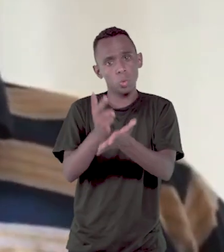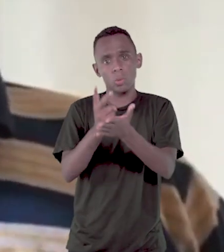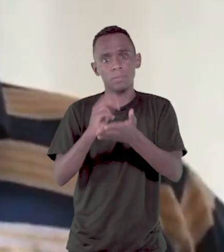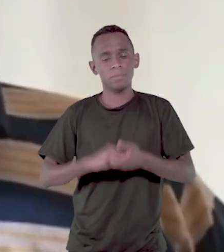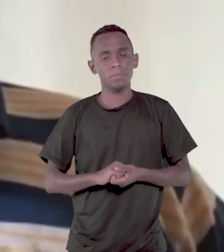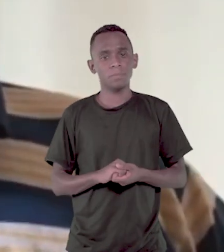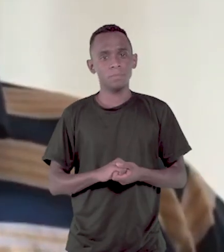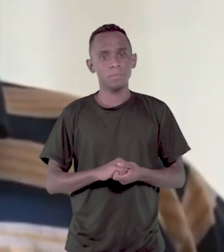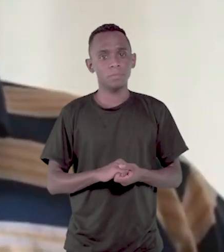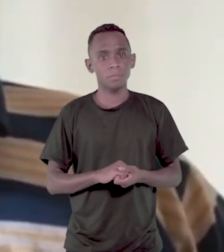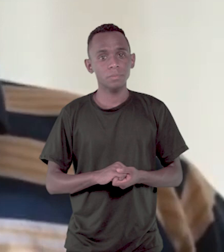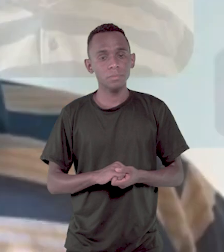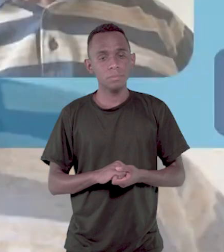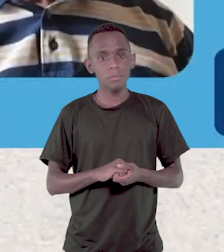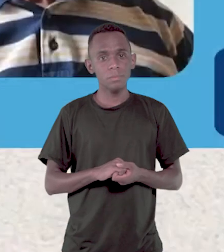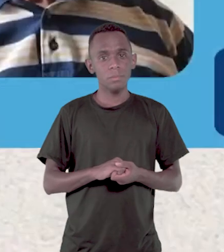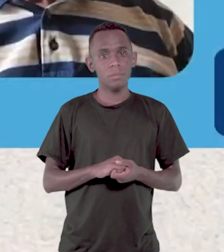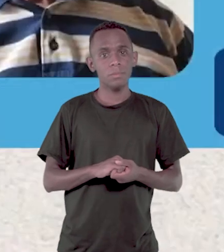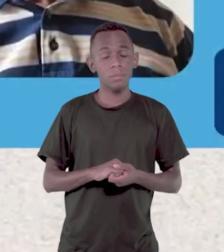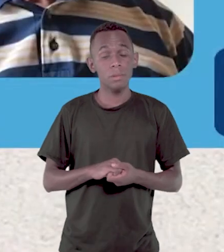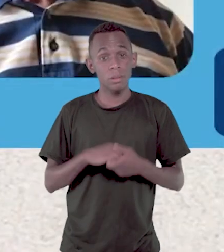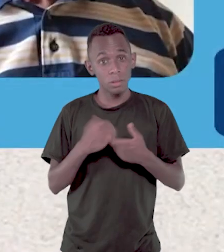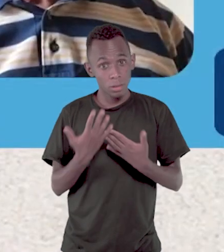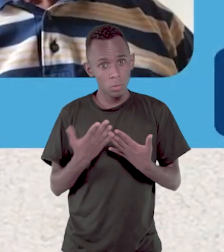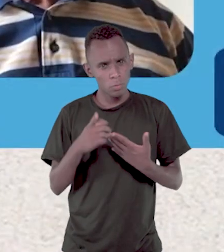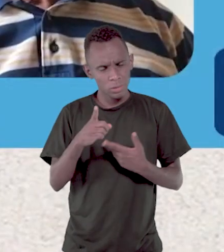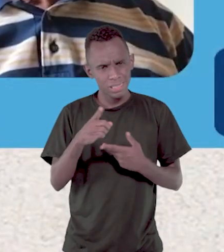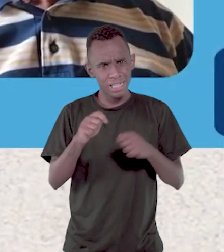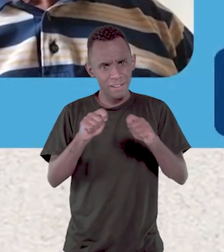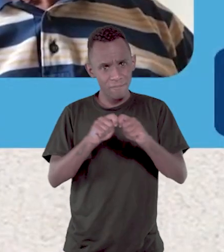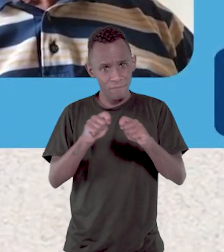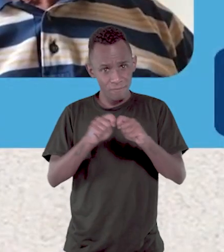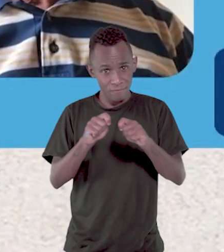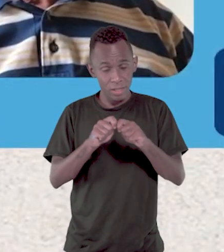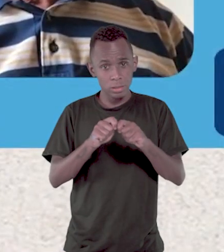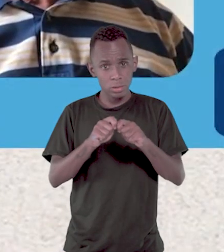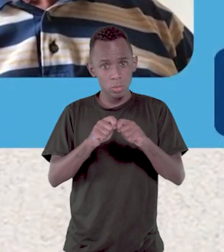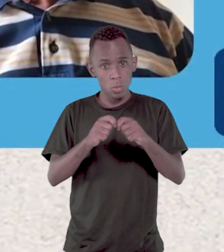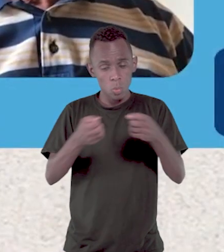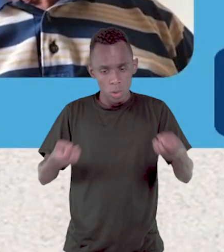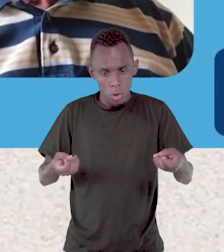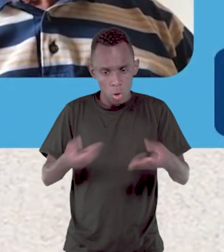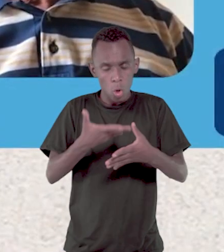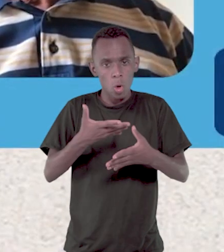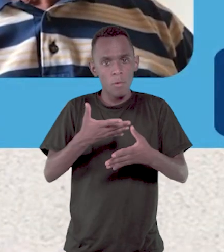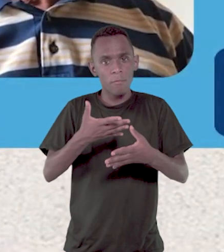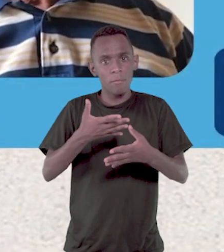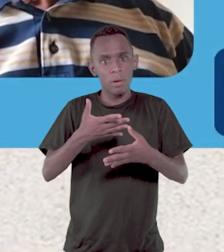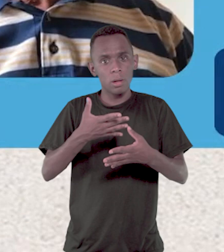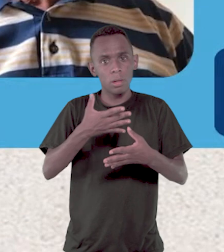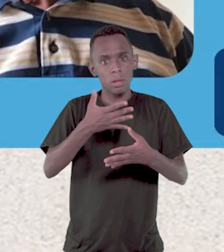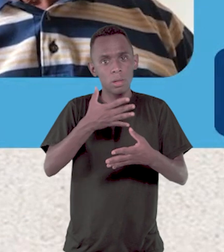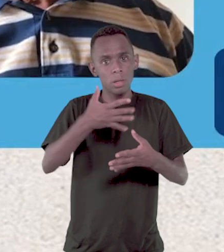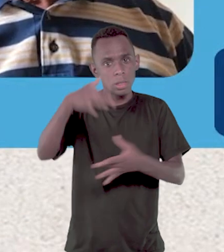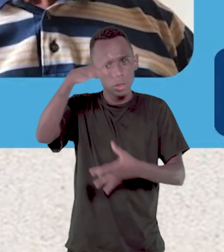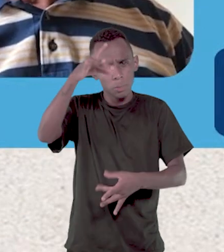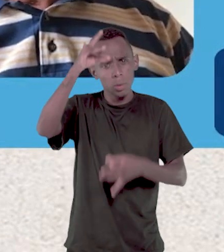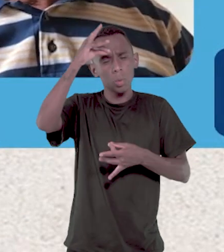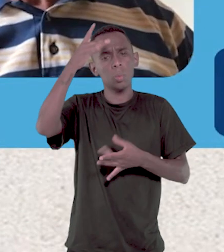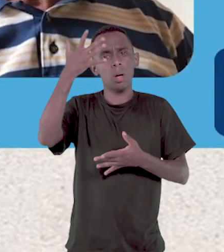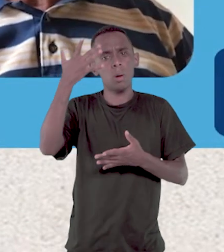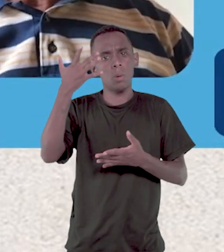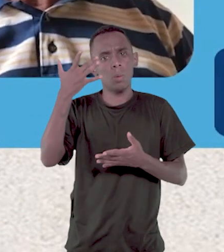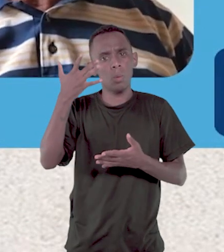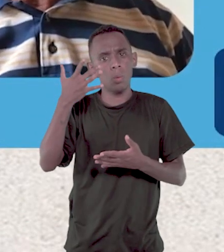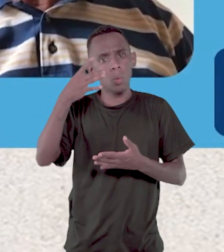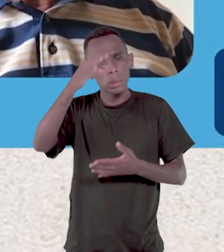jeito. Não, inclusive, você fez uma espécie de renovação espiritual.